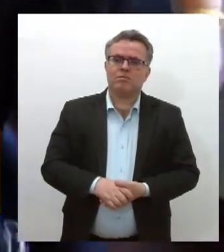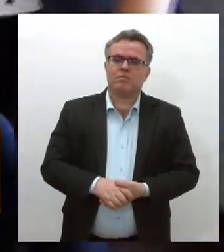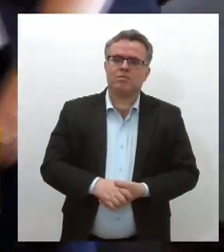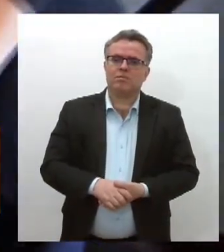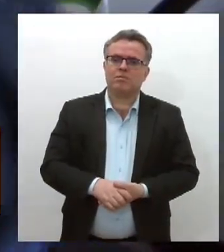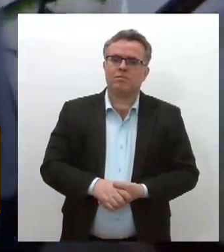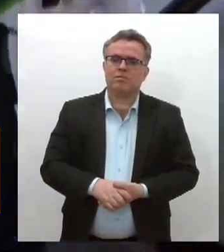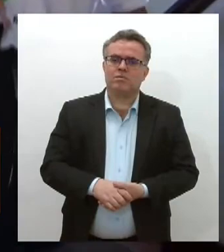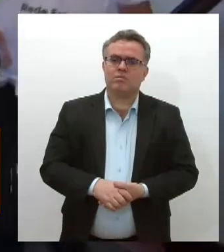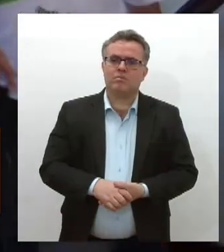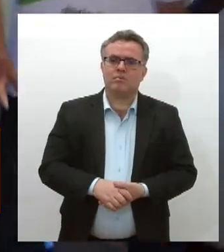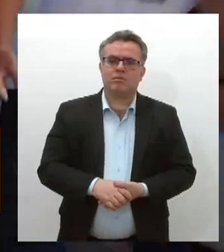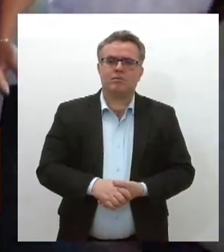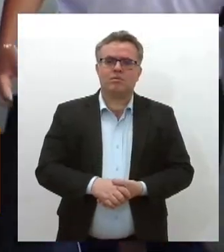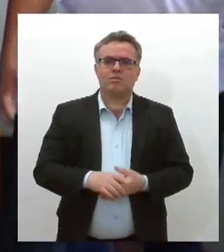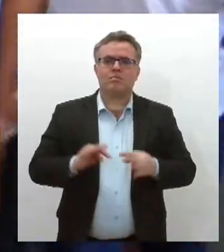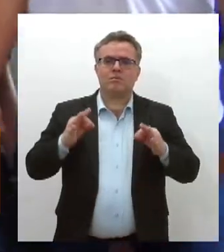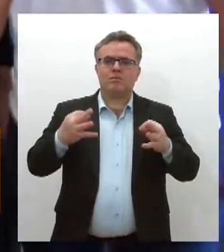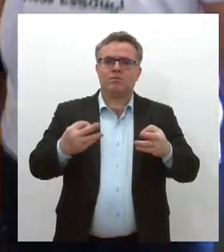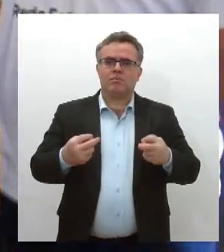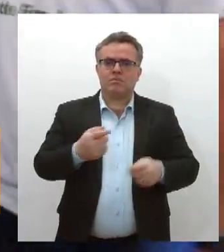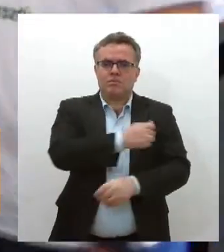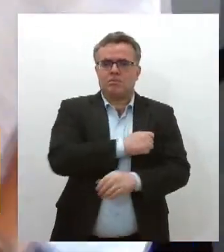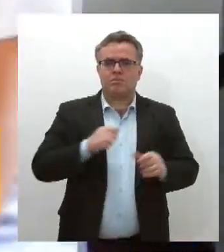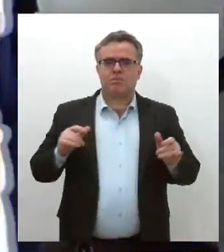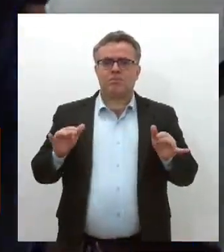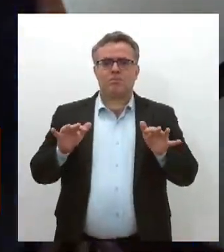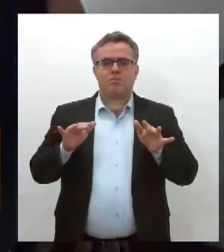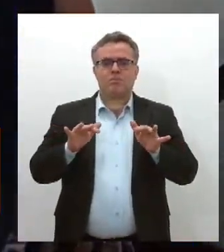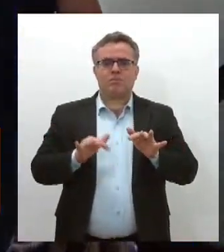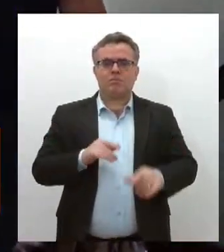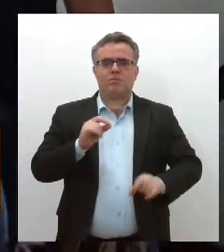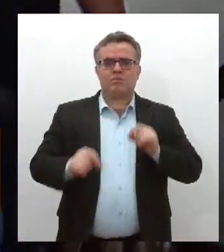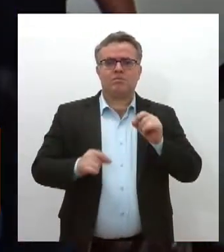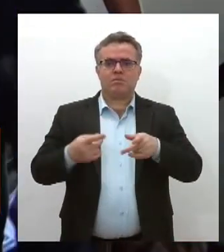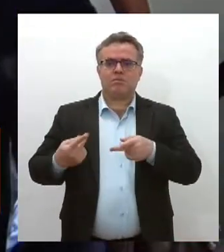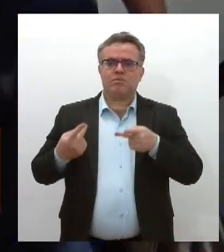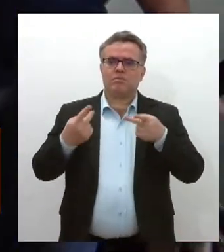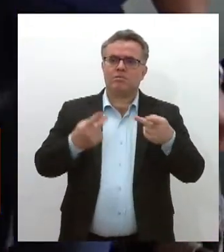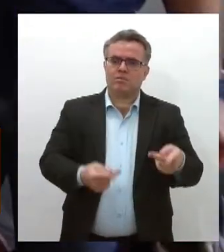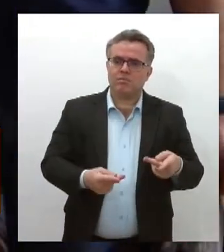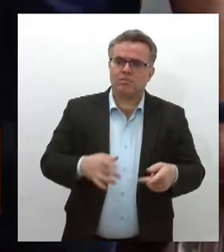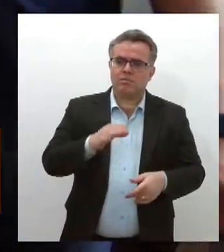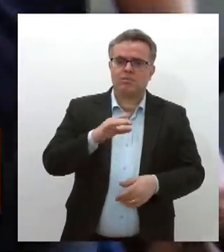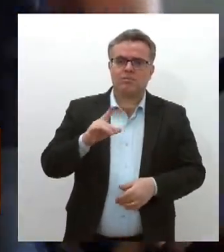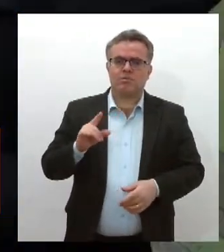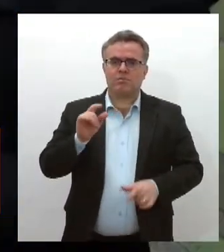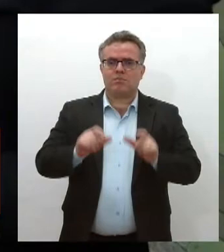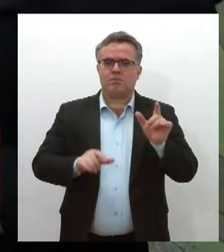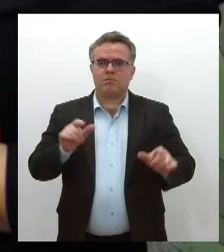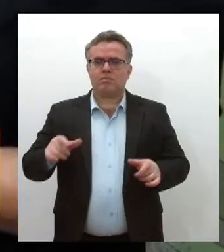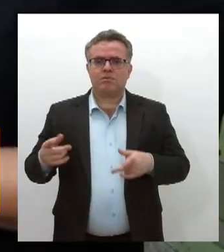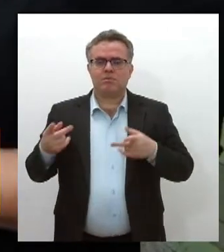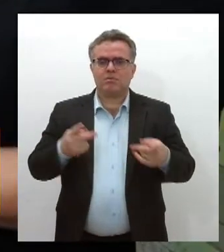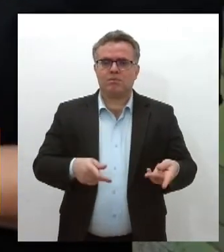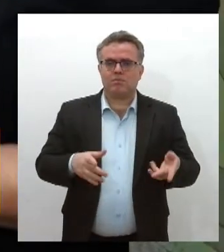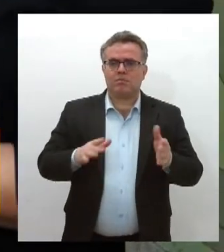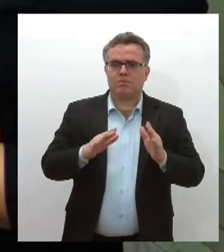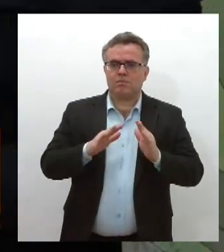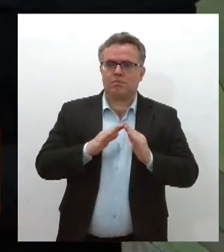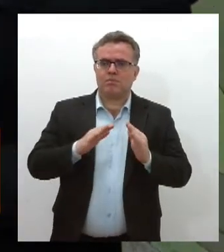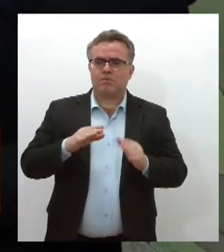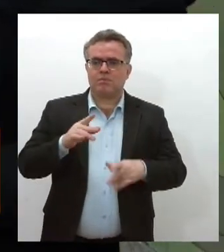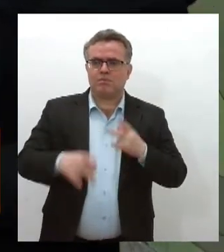Como de costume, os alunos chegaram na escola do Legislativo e foram recebidos pela coordenadora do projeto Visita à Casa do Povo, Ronice